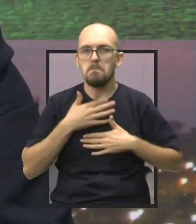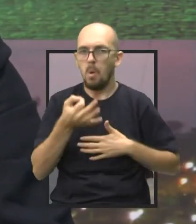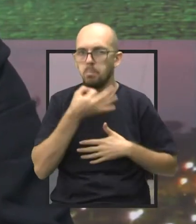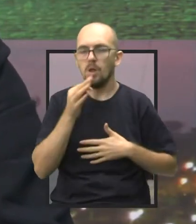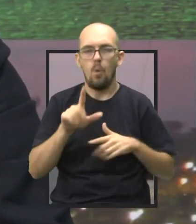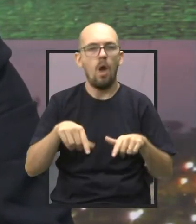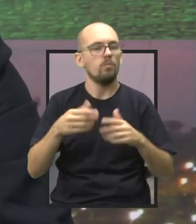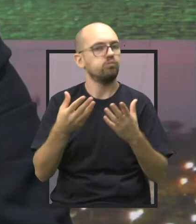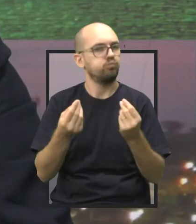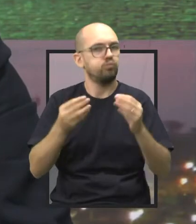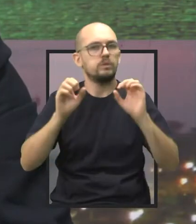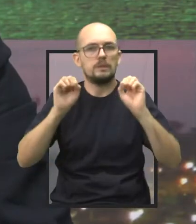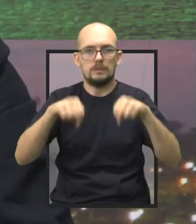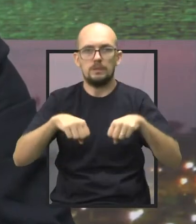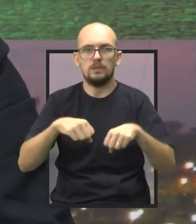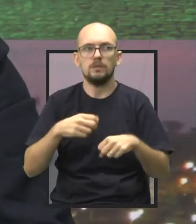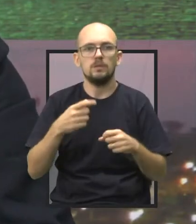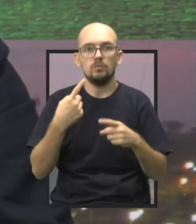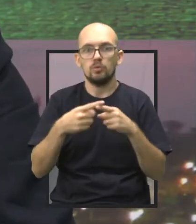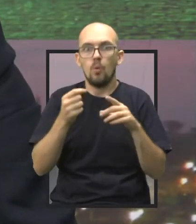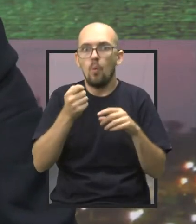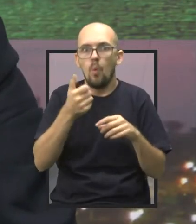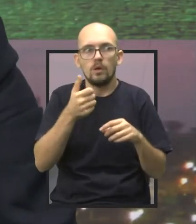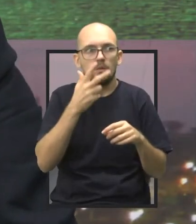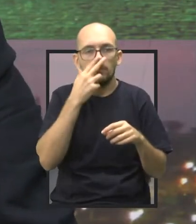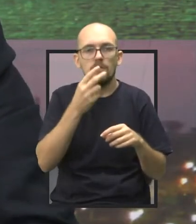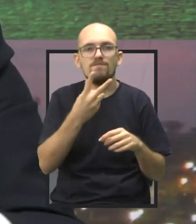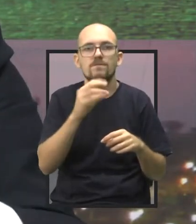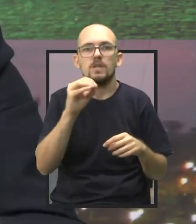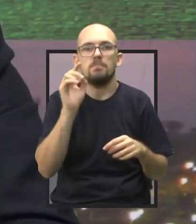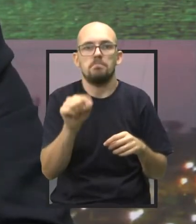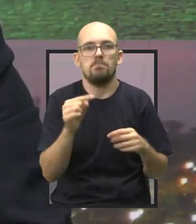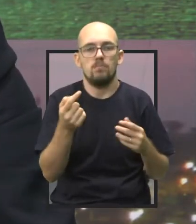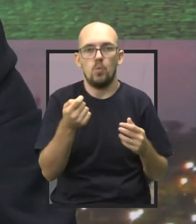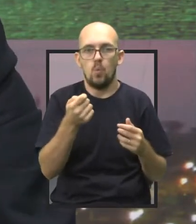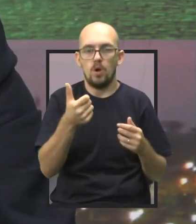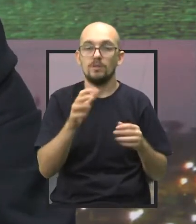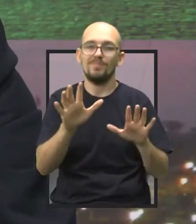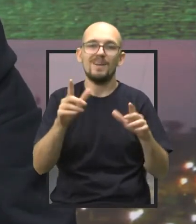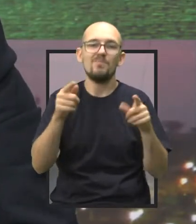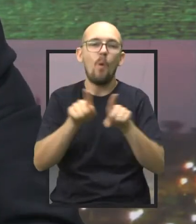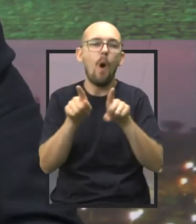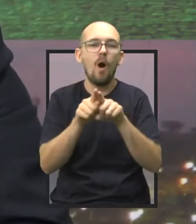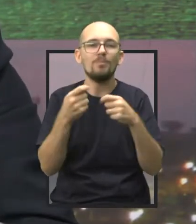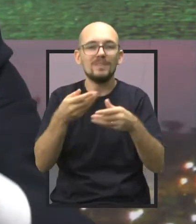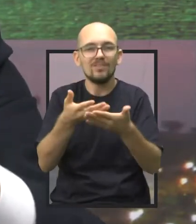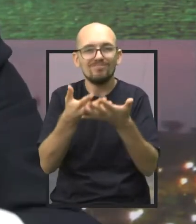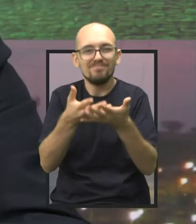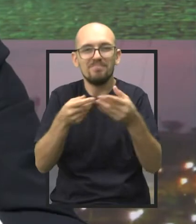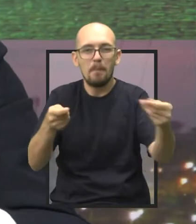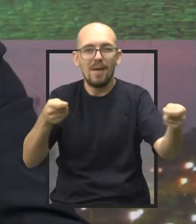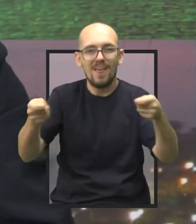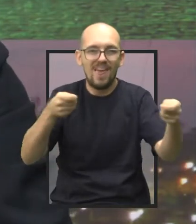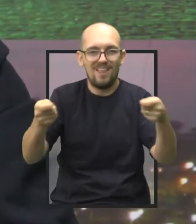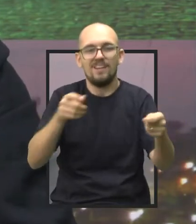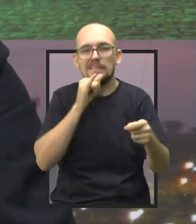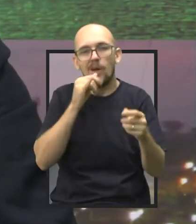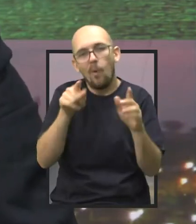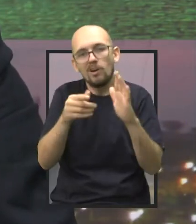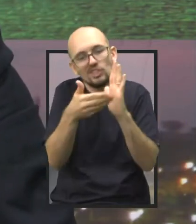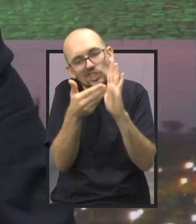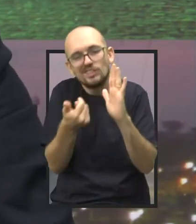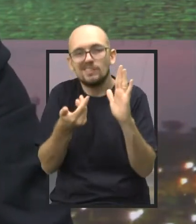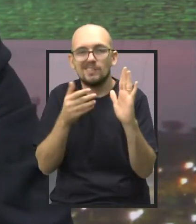Eu estou quase chegando a 20 mil. Né? Só que aí a gente tem que fazer uma peneira com relação às crianças, com relação